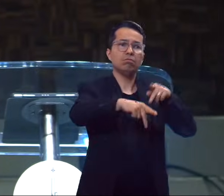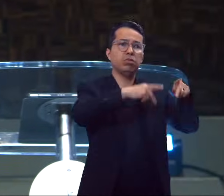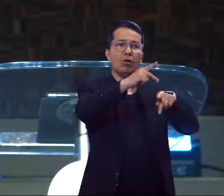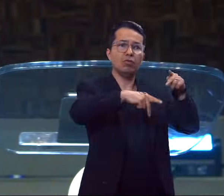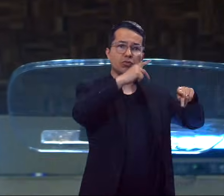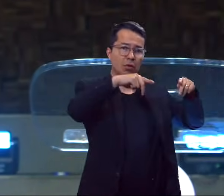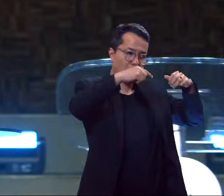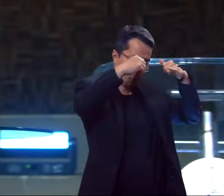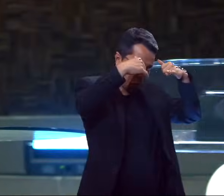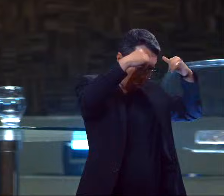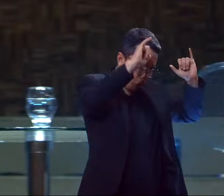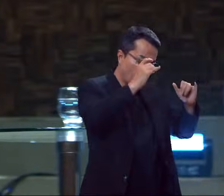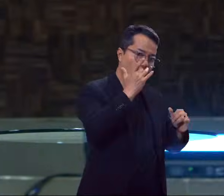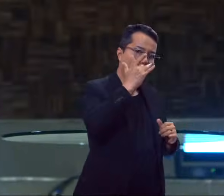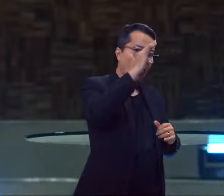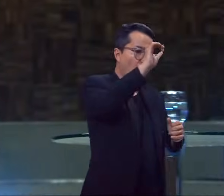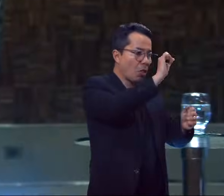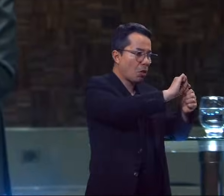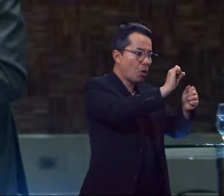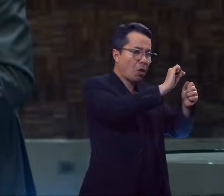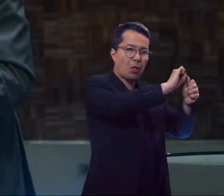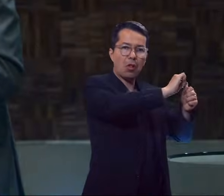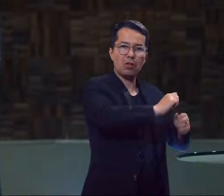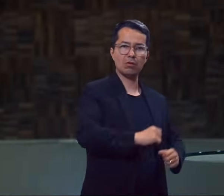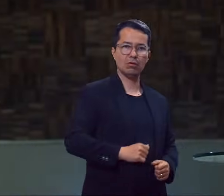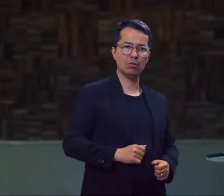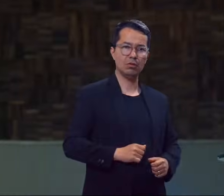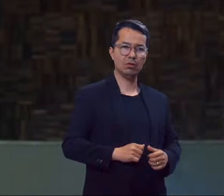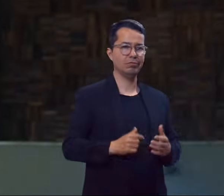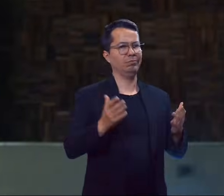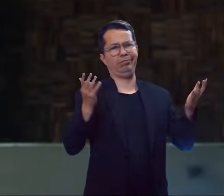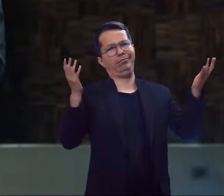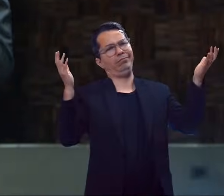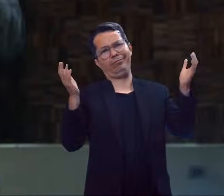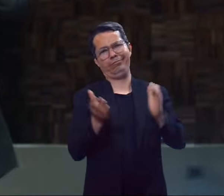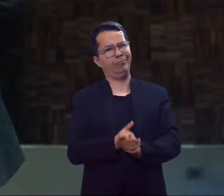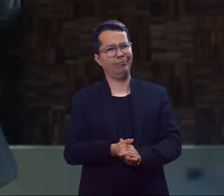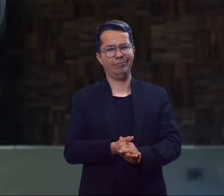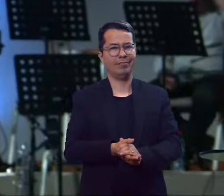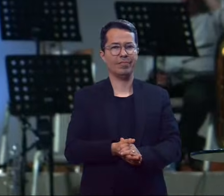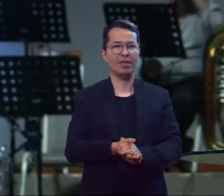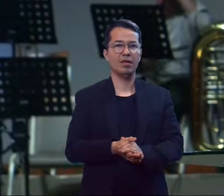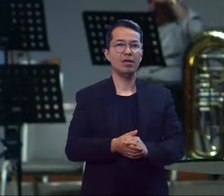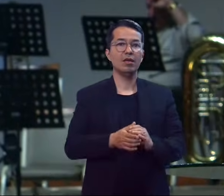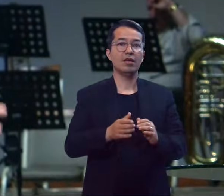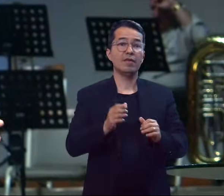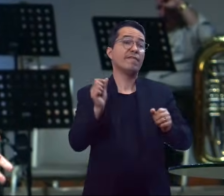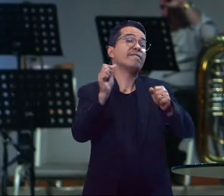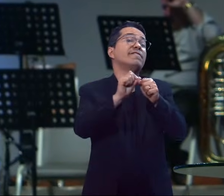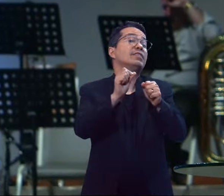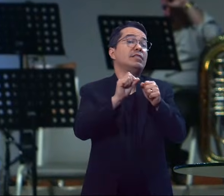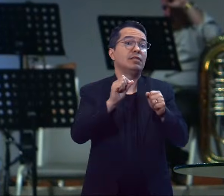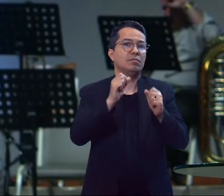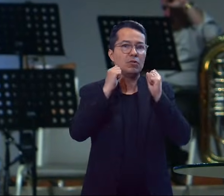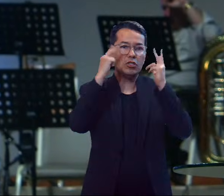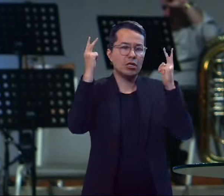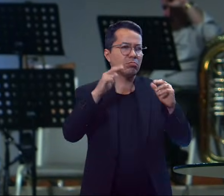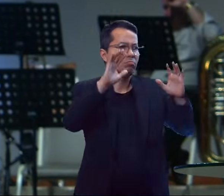veio aqui, entreguem os atavios, fala a Bíblia, né? O que são os enfeites de